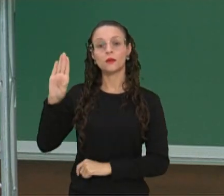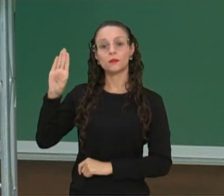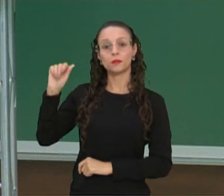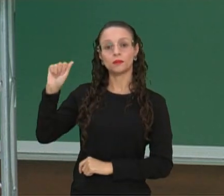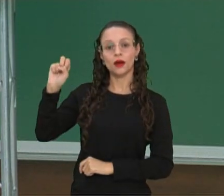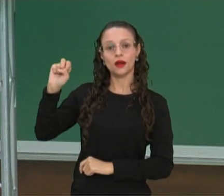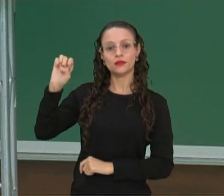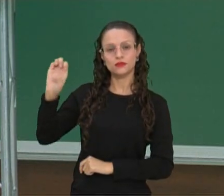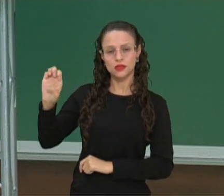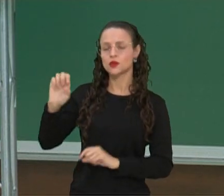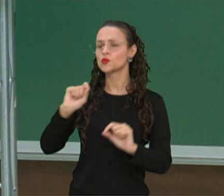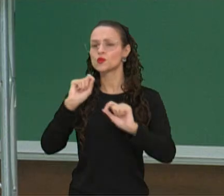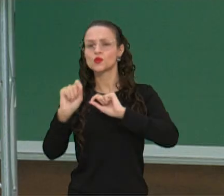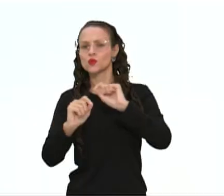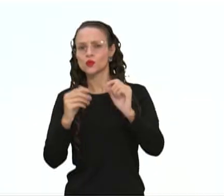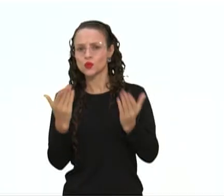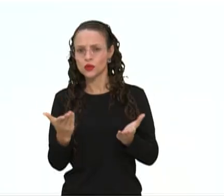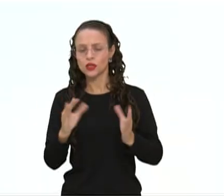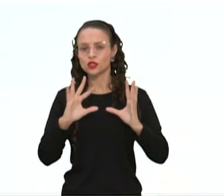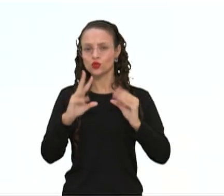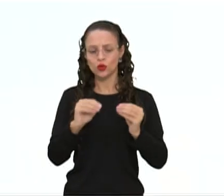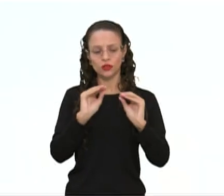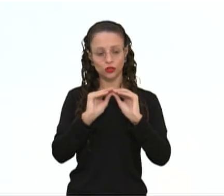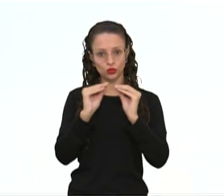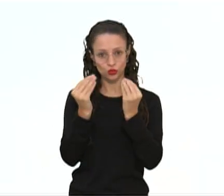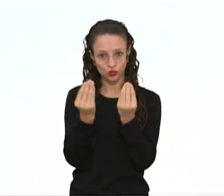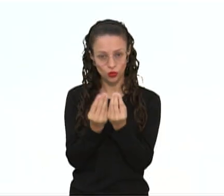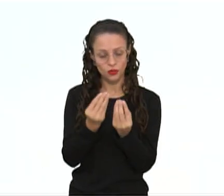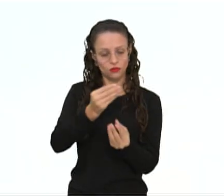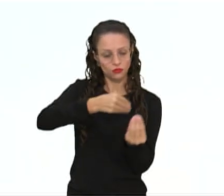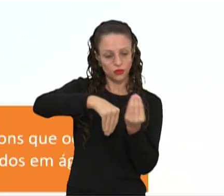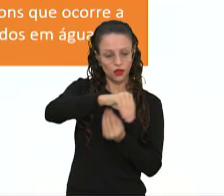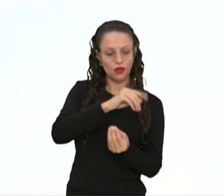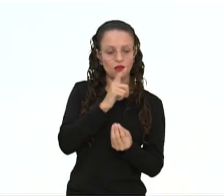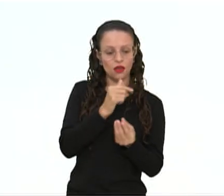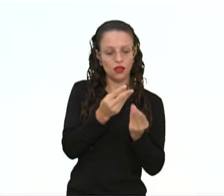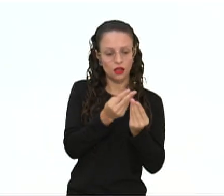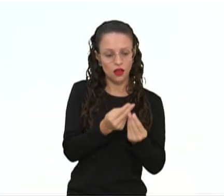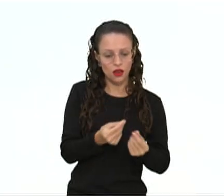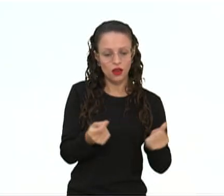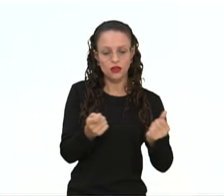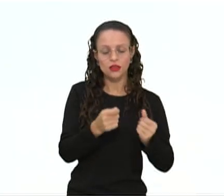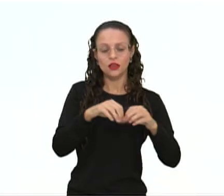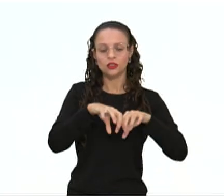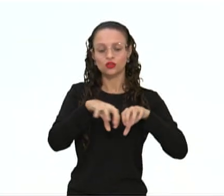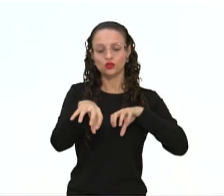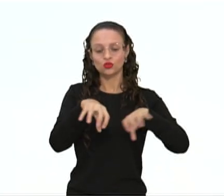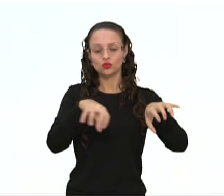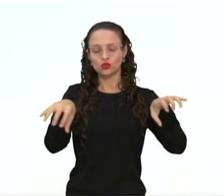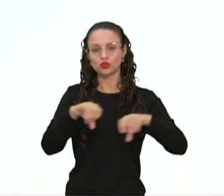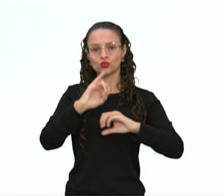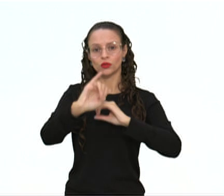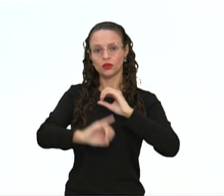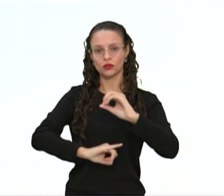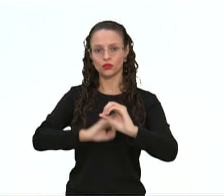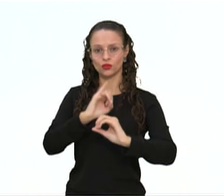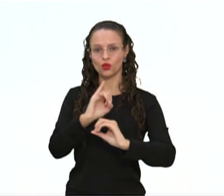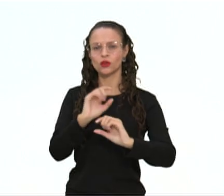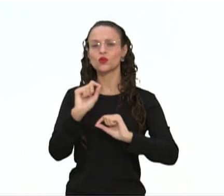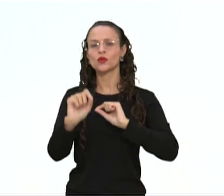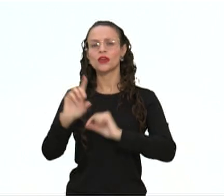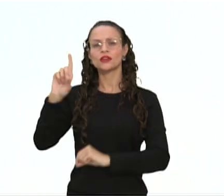bases. O que são bases? Toda substância em solução aquosa que sofre dissociação iônica. O que